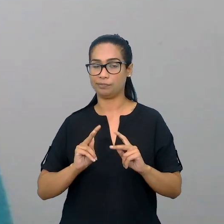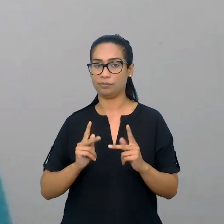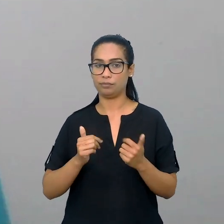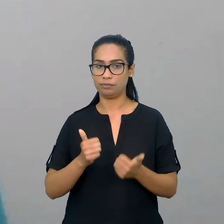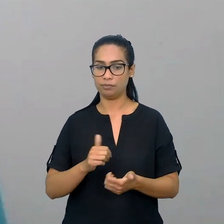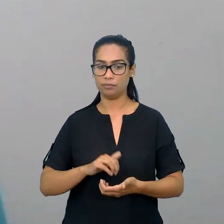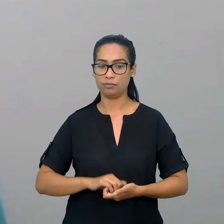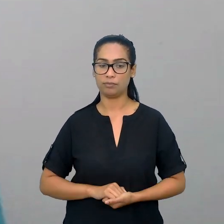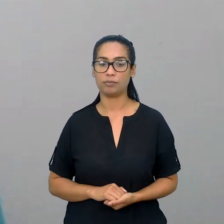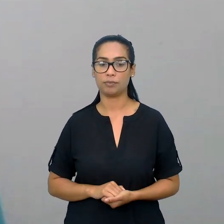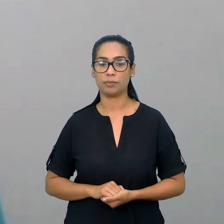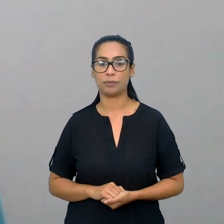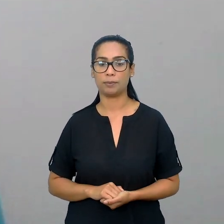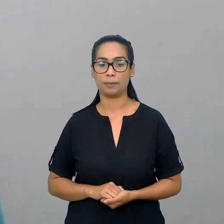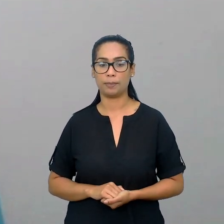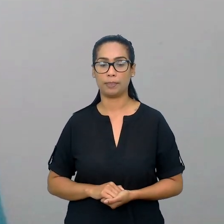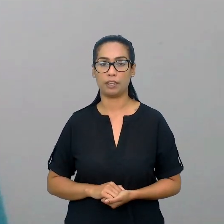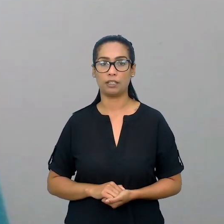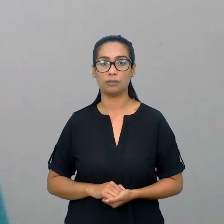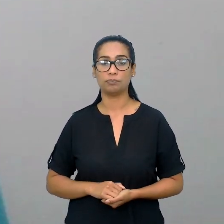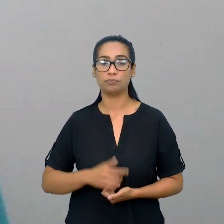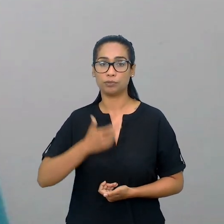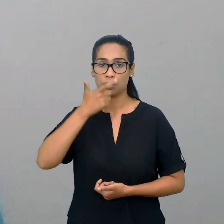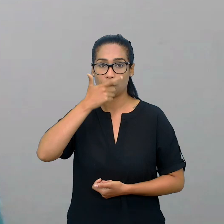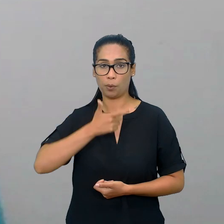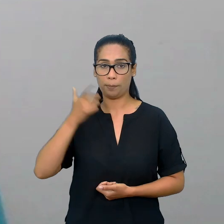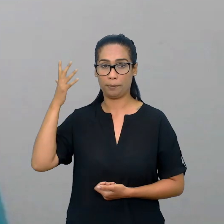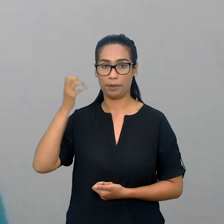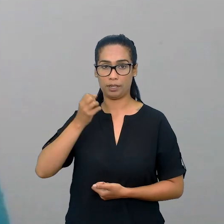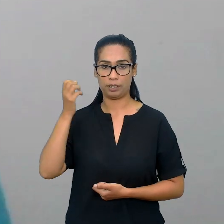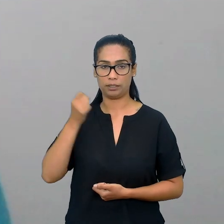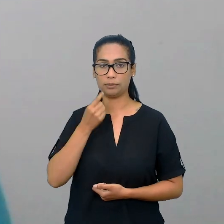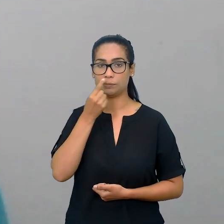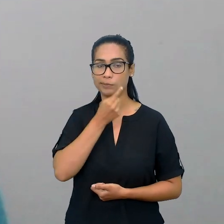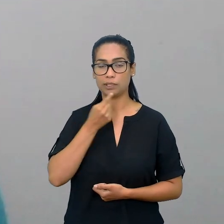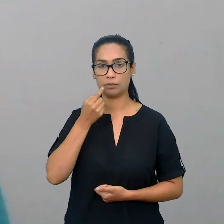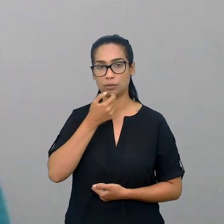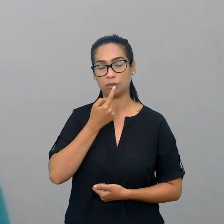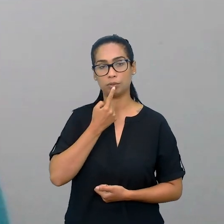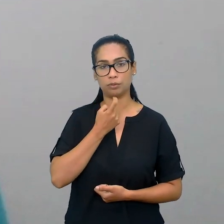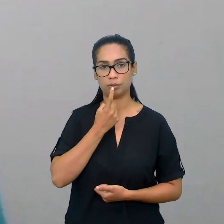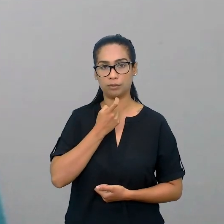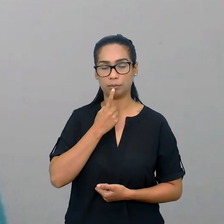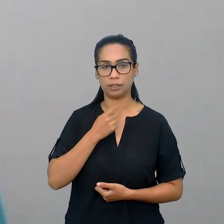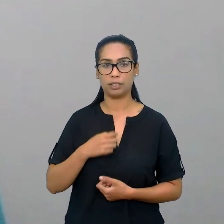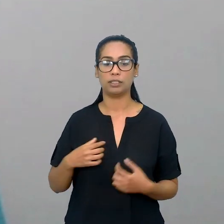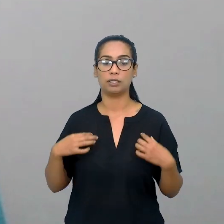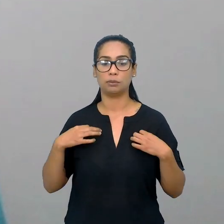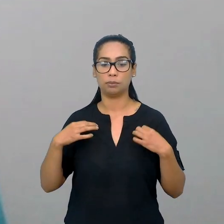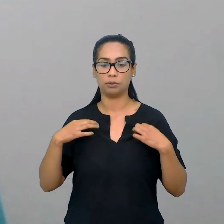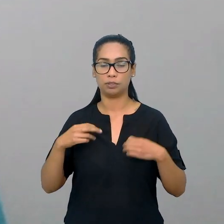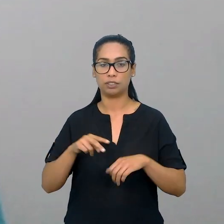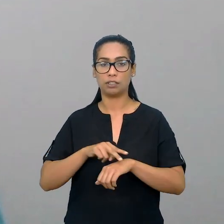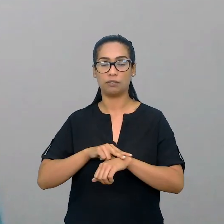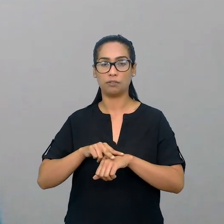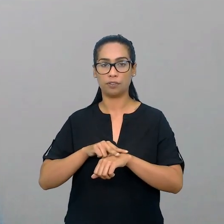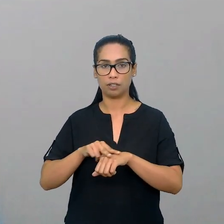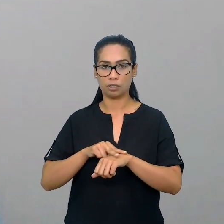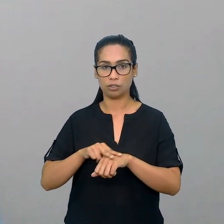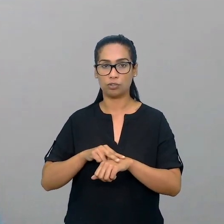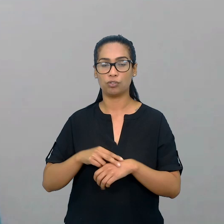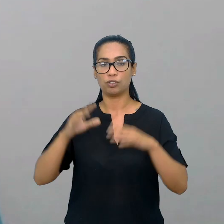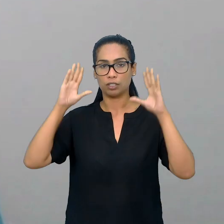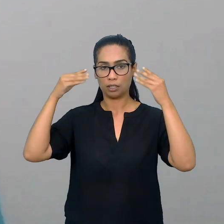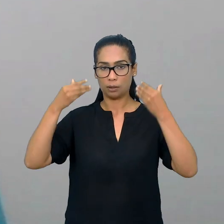minha autodescrição, né, sou uma pessoa branca, estou de batons vermelhos, blusa verde, tenho cabelos